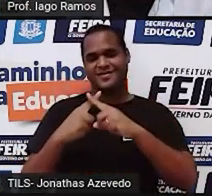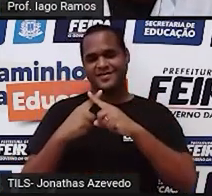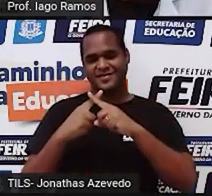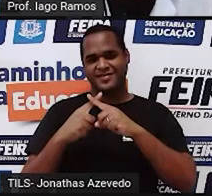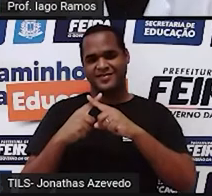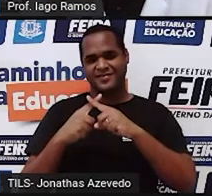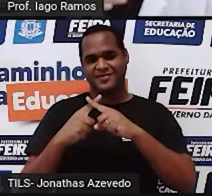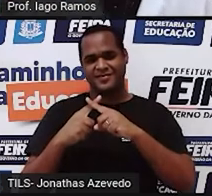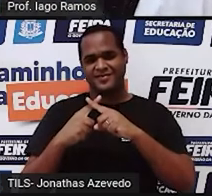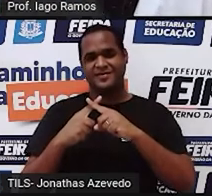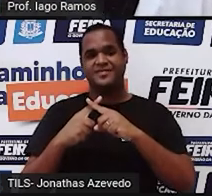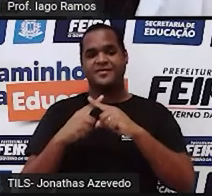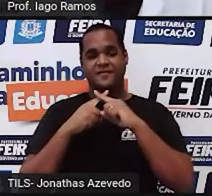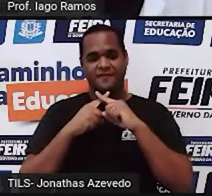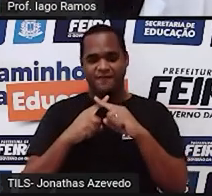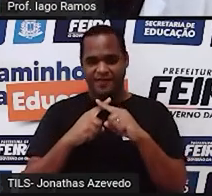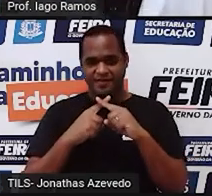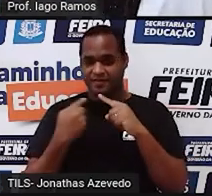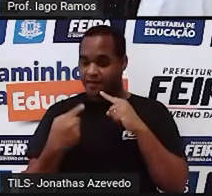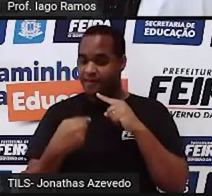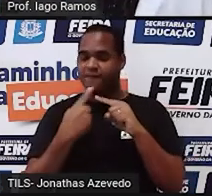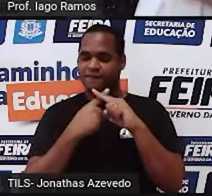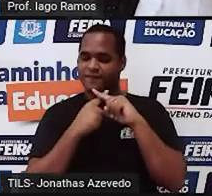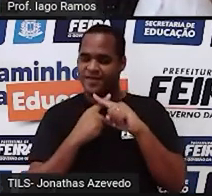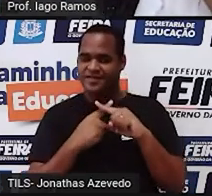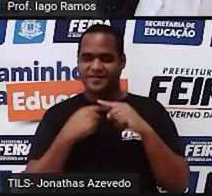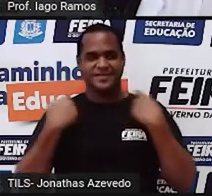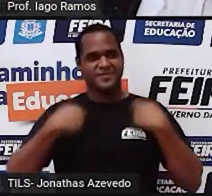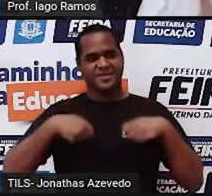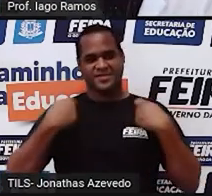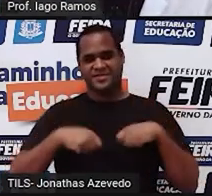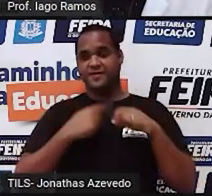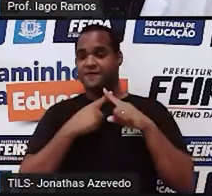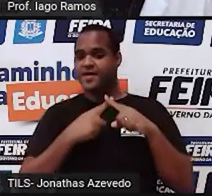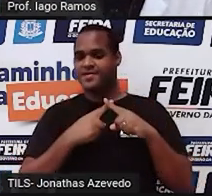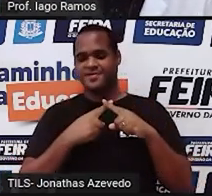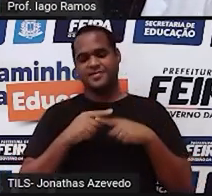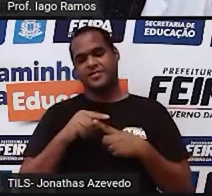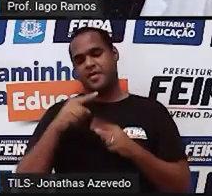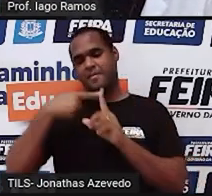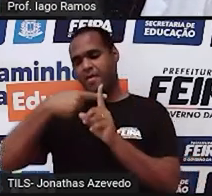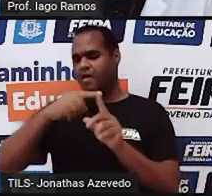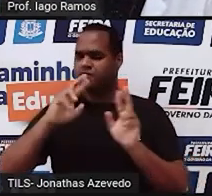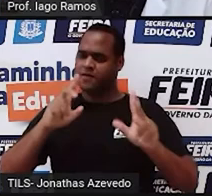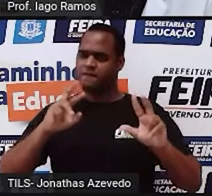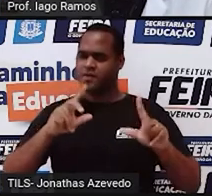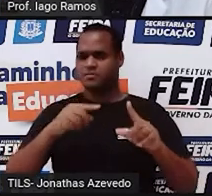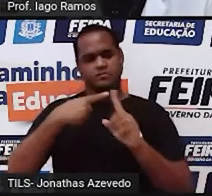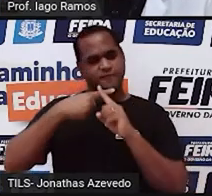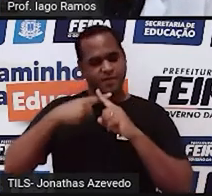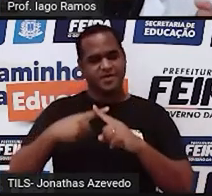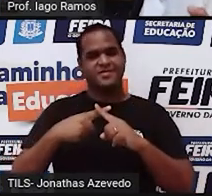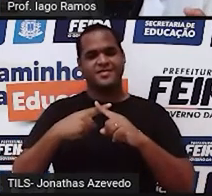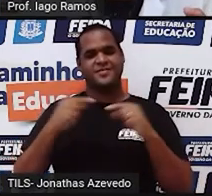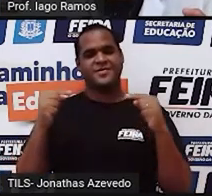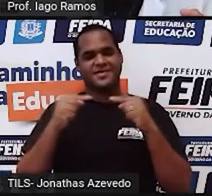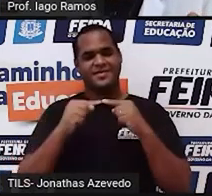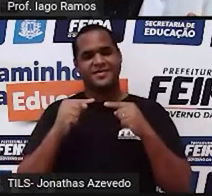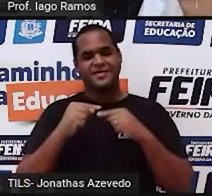é dez vezes dez bom multiplicação é a operação beleza